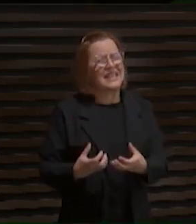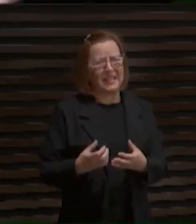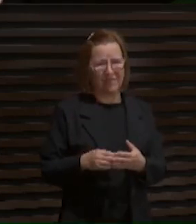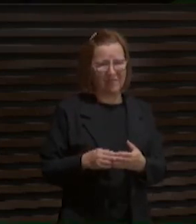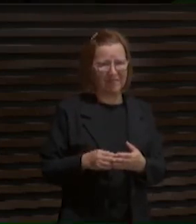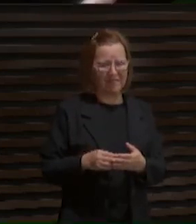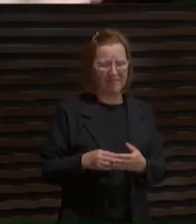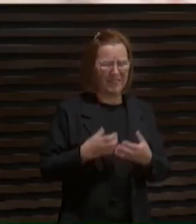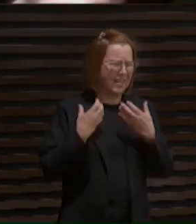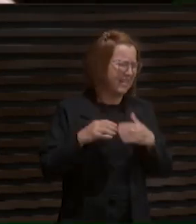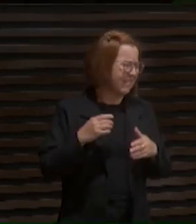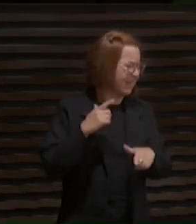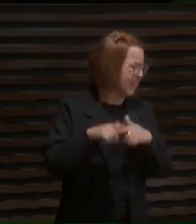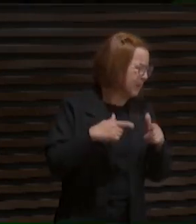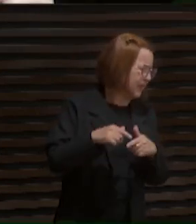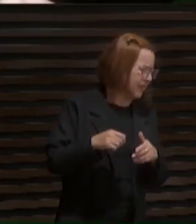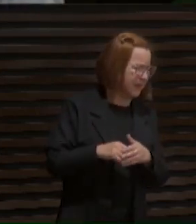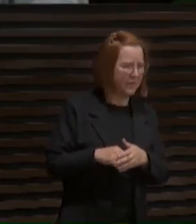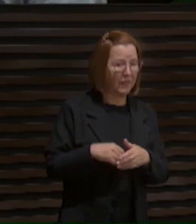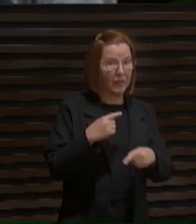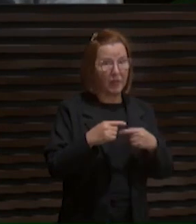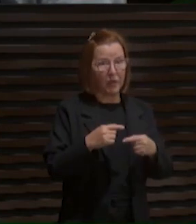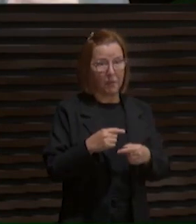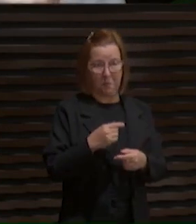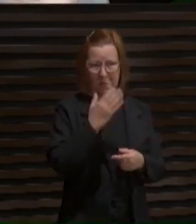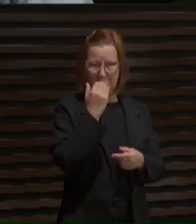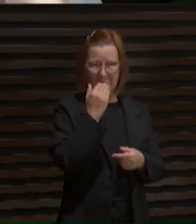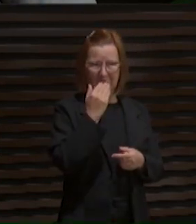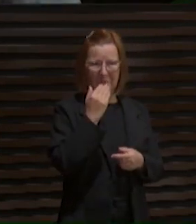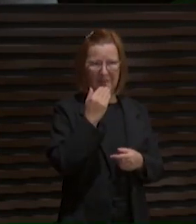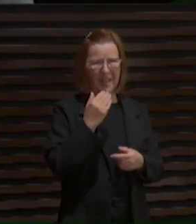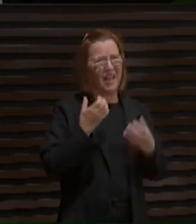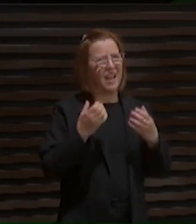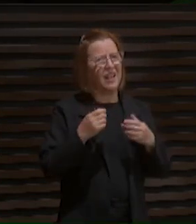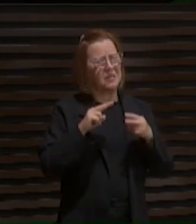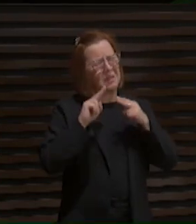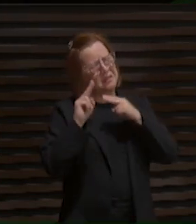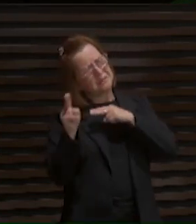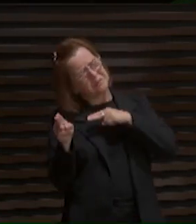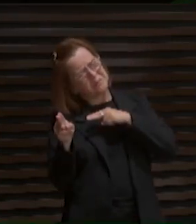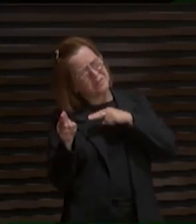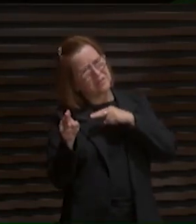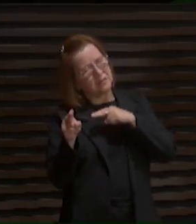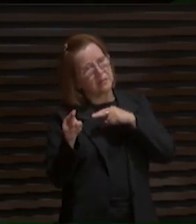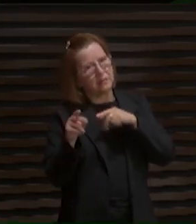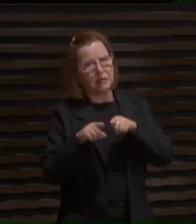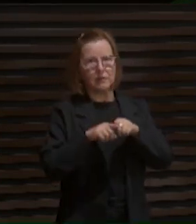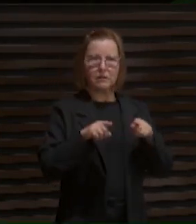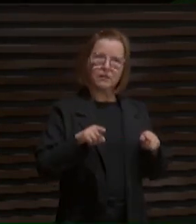quero ir trabalhar. Depois do almoço eu comi, mas me deu um sono. Eu quero dormir, que é uma beleza. Mas o que eu